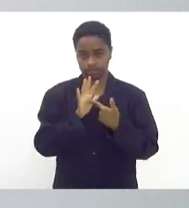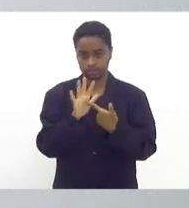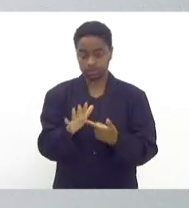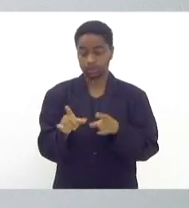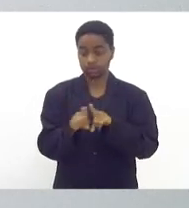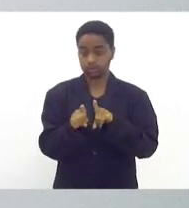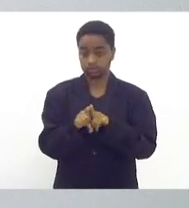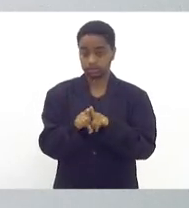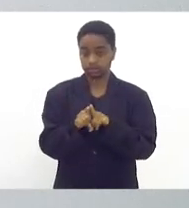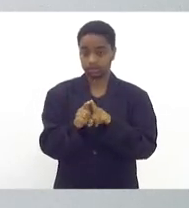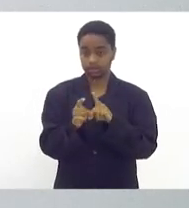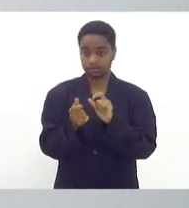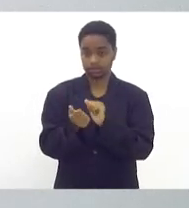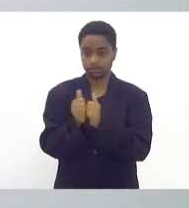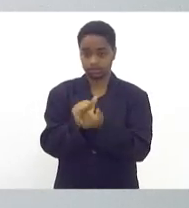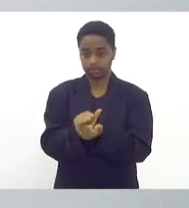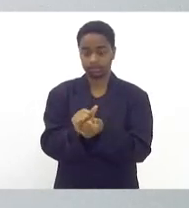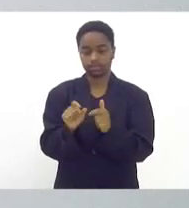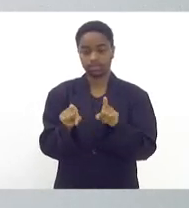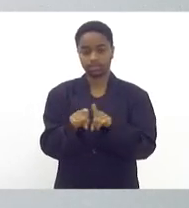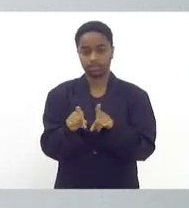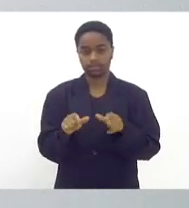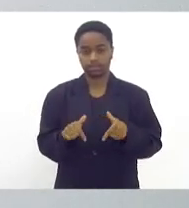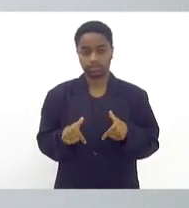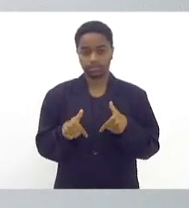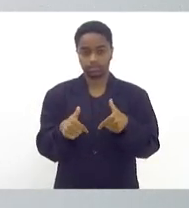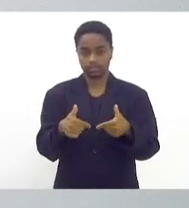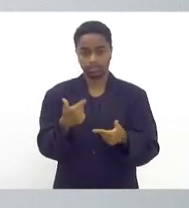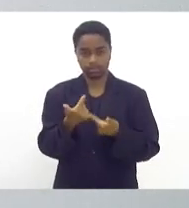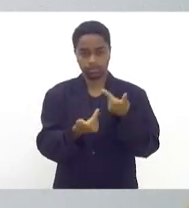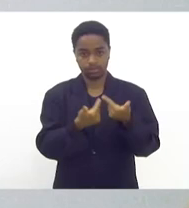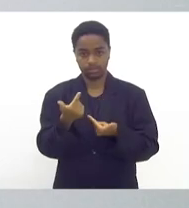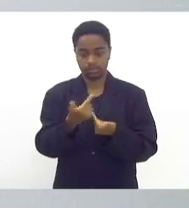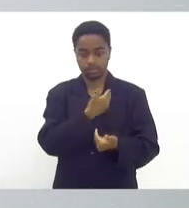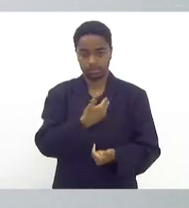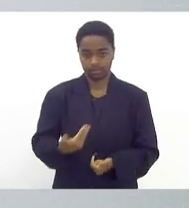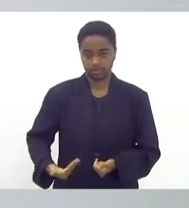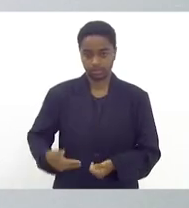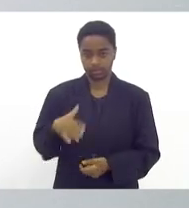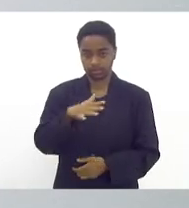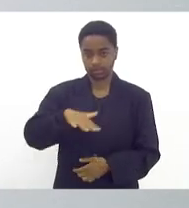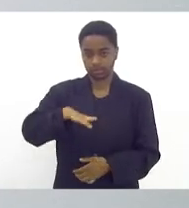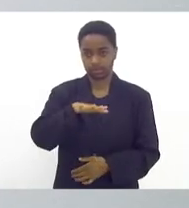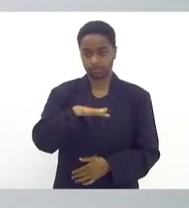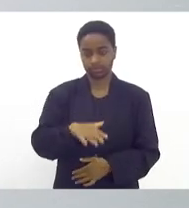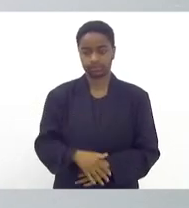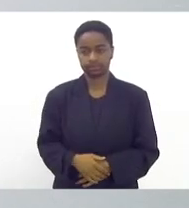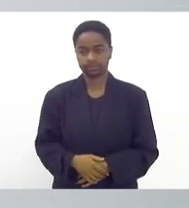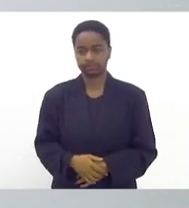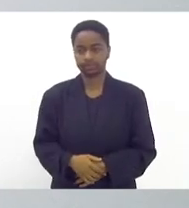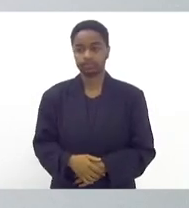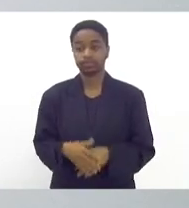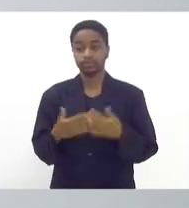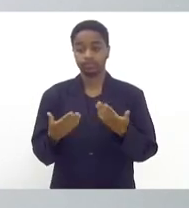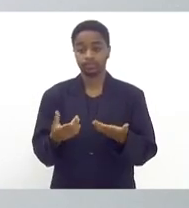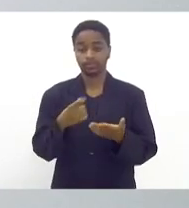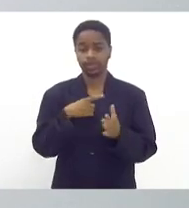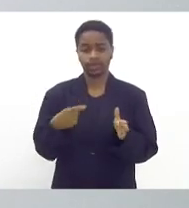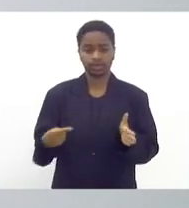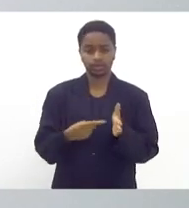adequada e eficaz prestação dos serviços públicos em em geral então diante de tantas